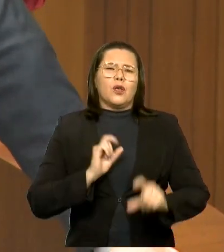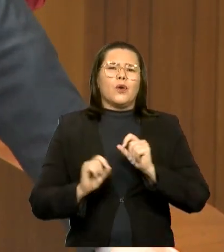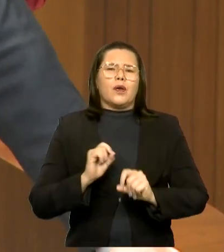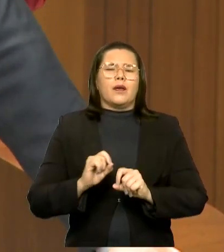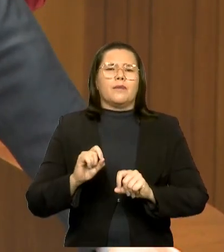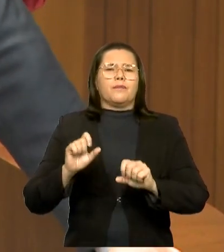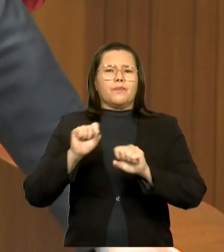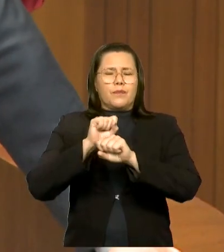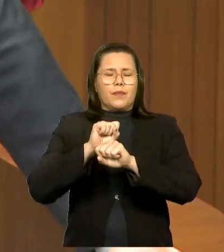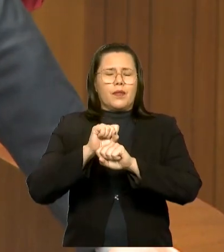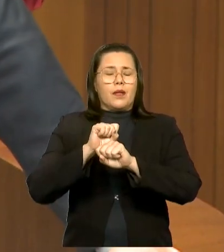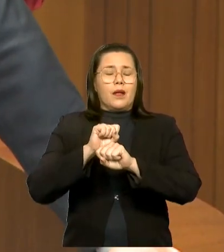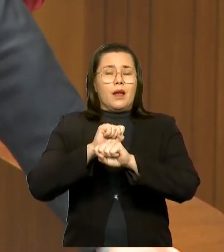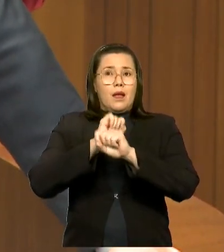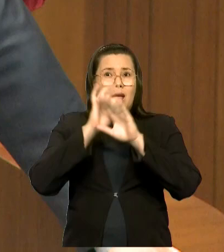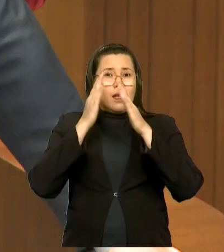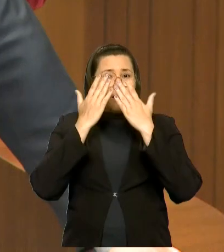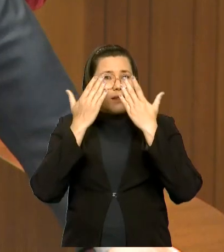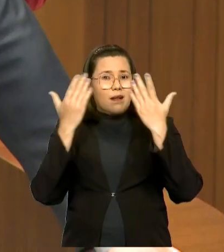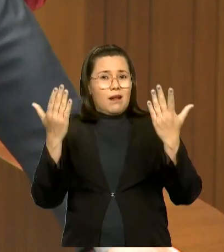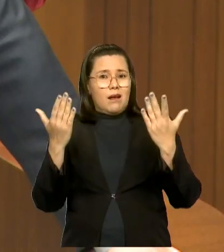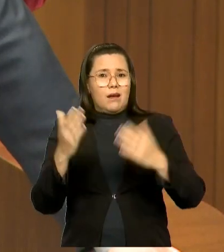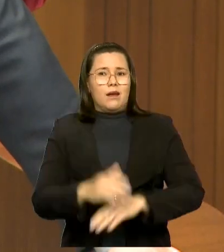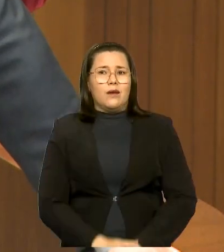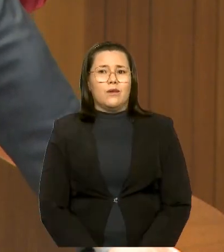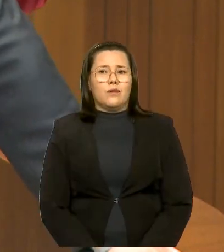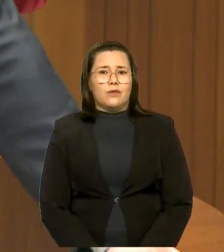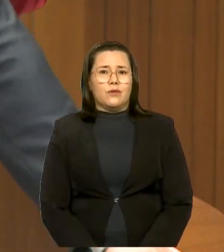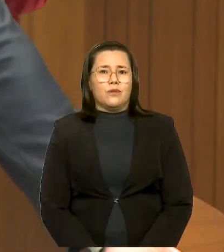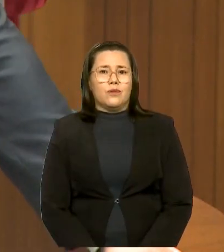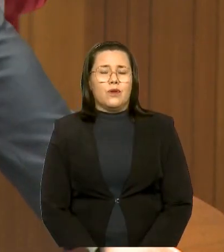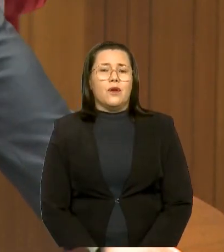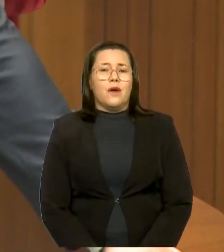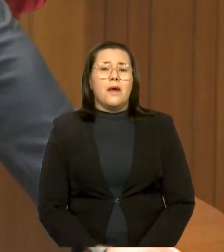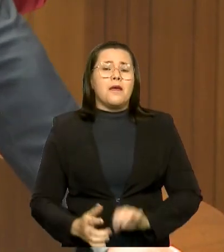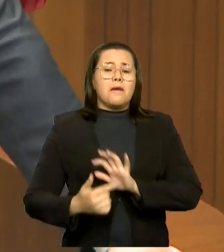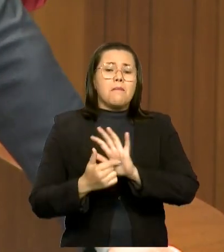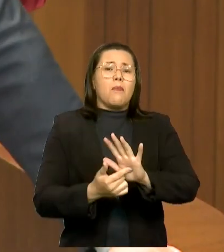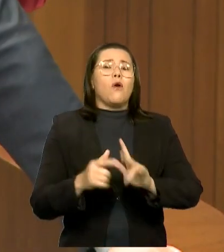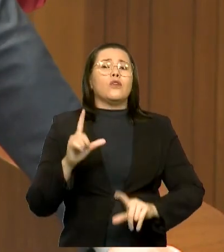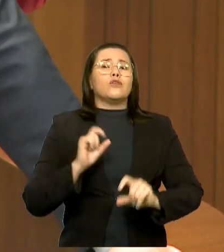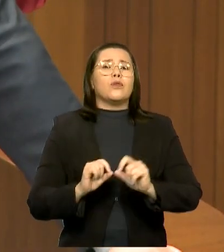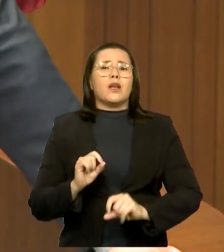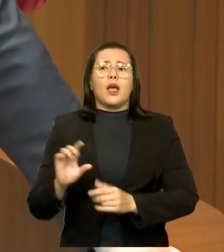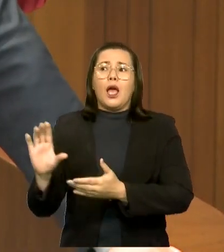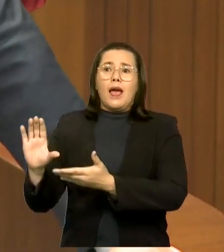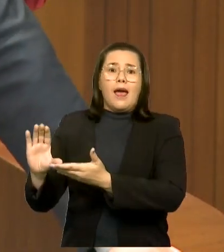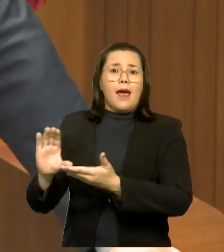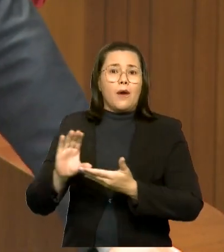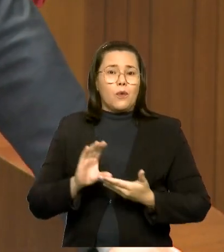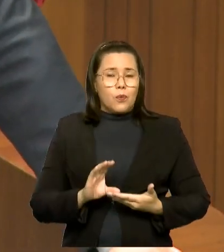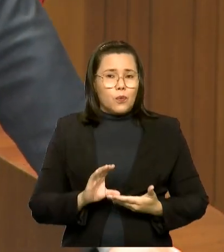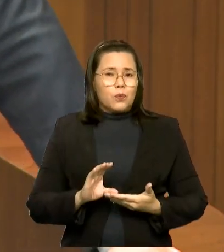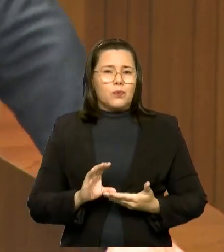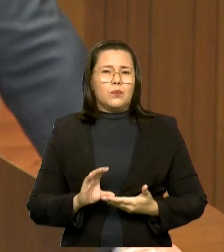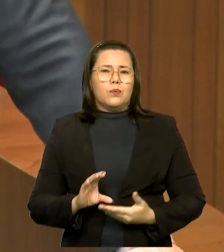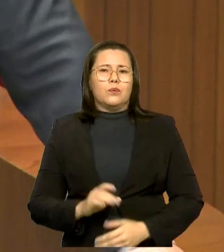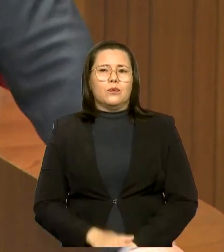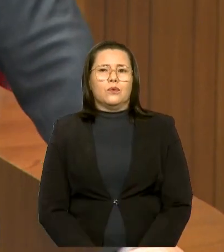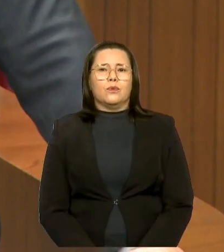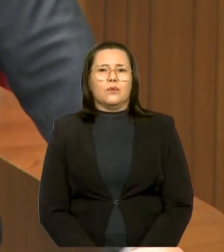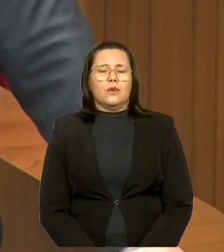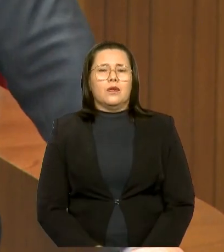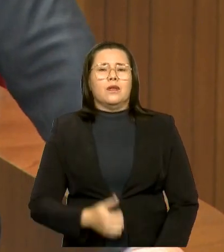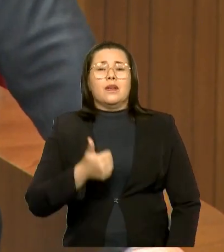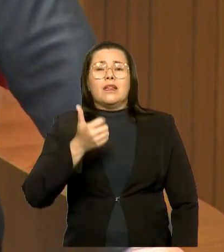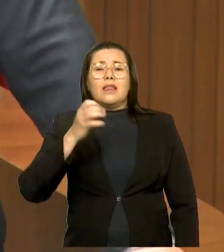do ano passado para cá, de receitas extras, nós garantimos, seja já recebendo, seja a receber, 10